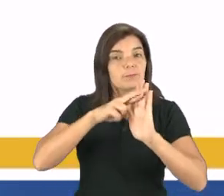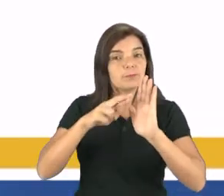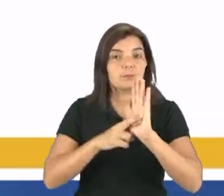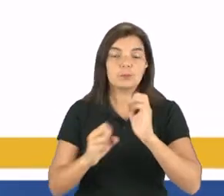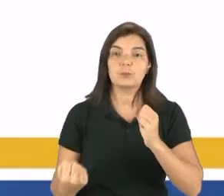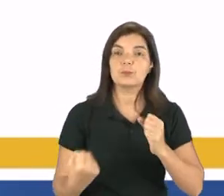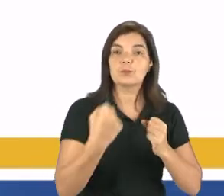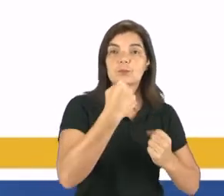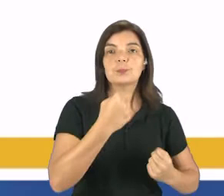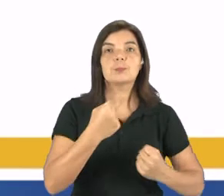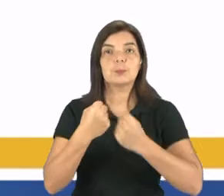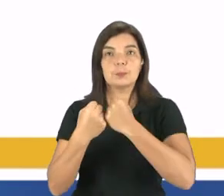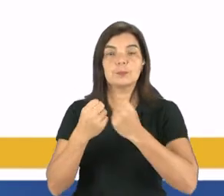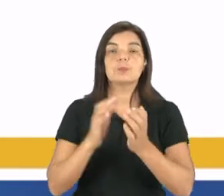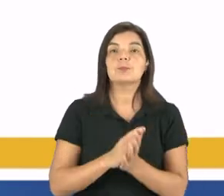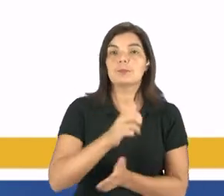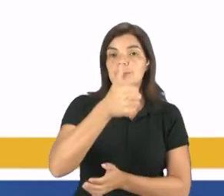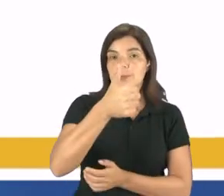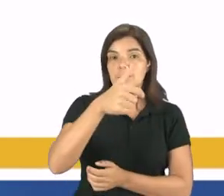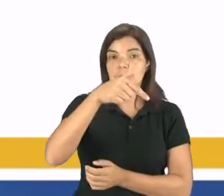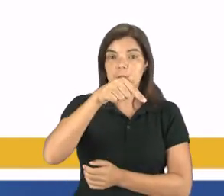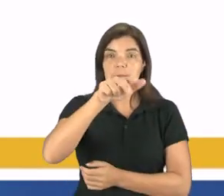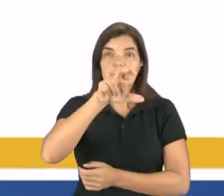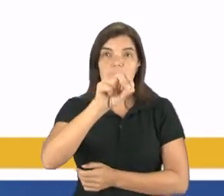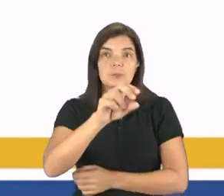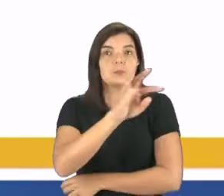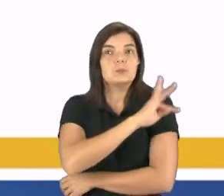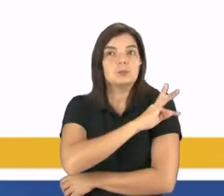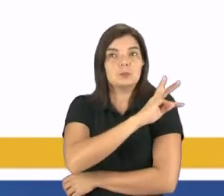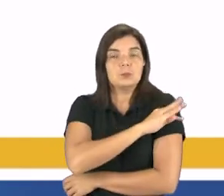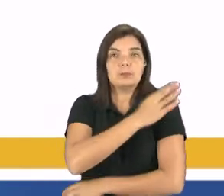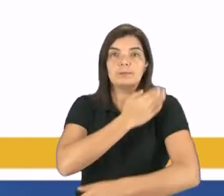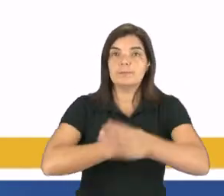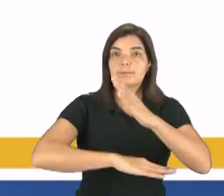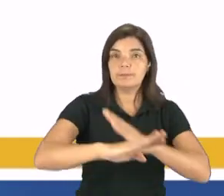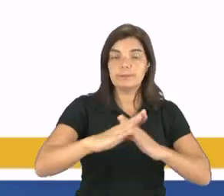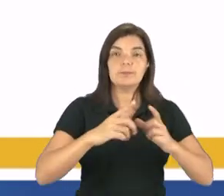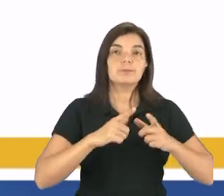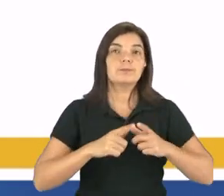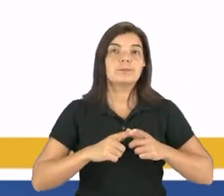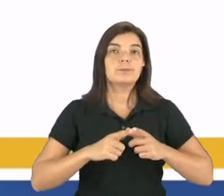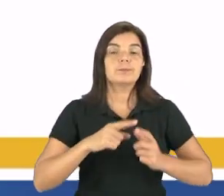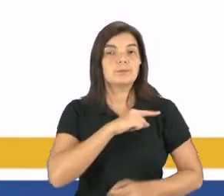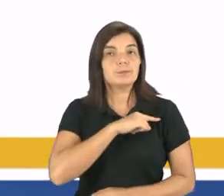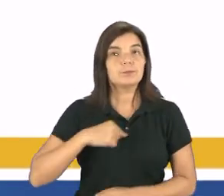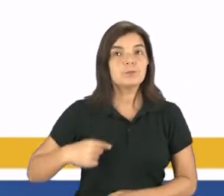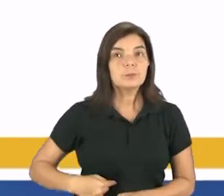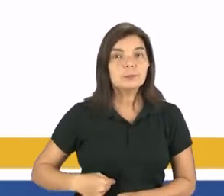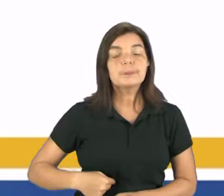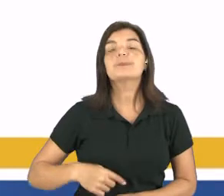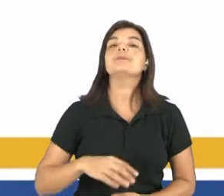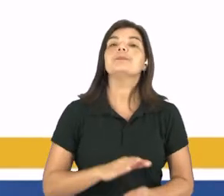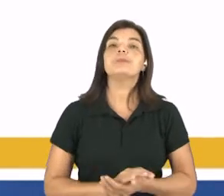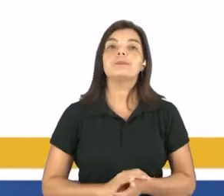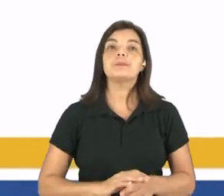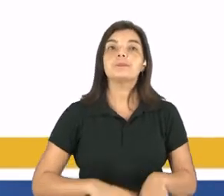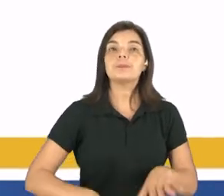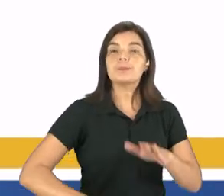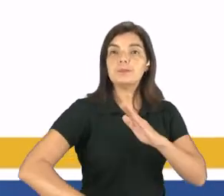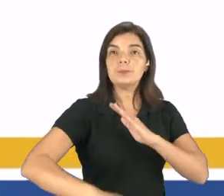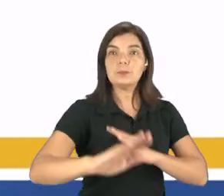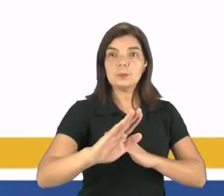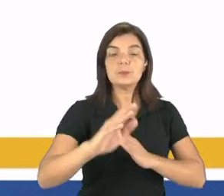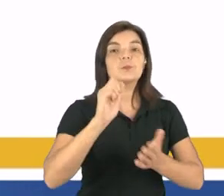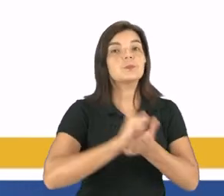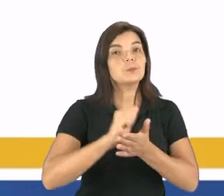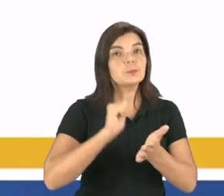boxe, né? Já em 1750, as técnicas da arte marcial chinesa, do Tai Chi Chuan, são escritas,